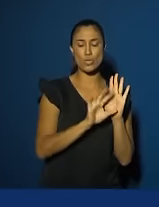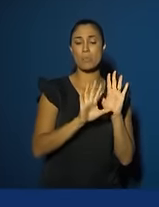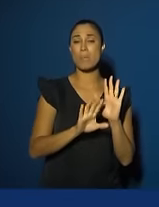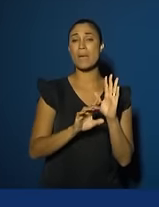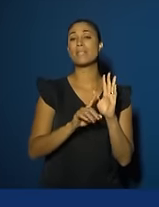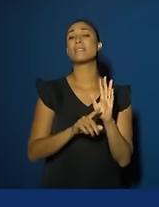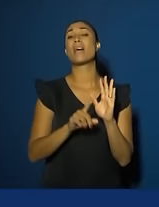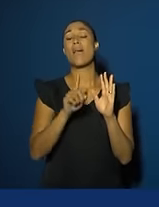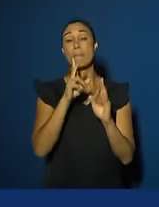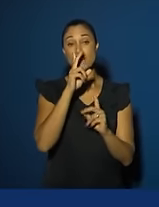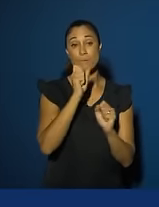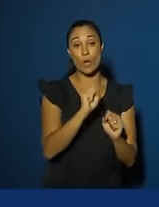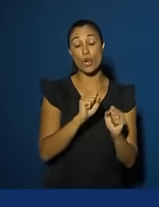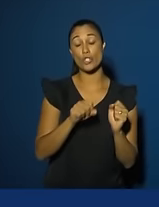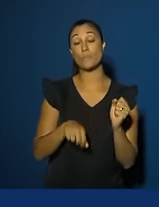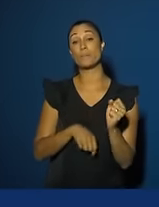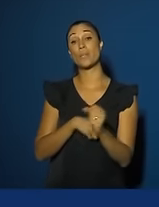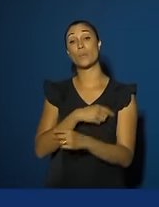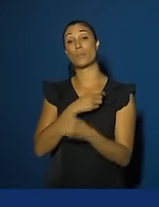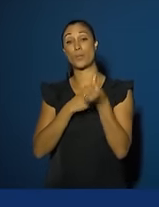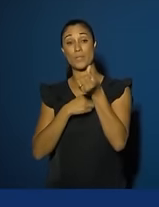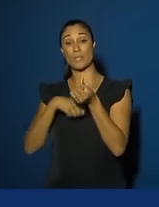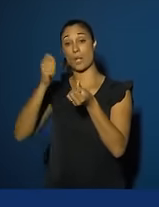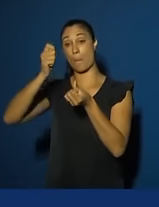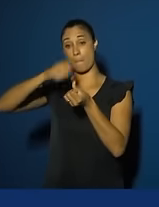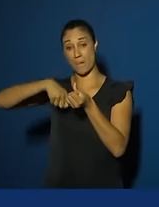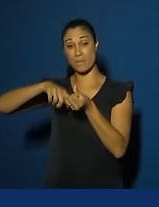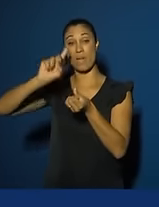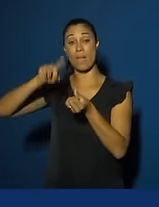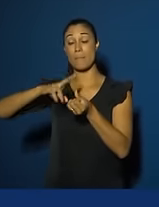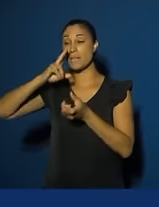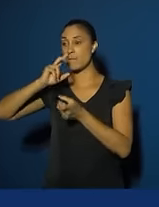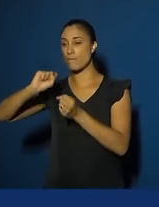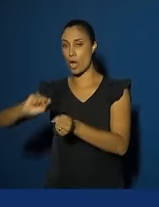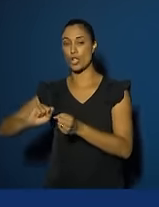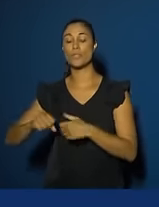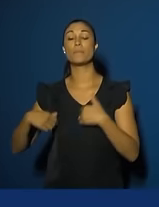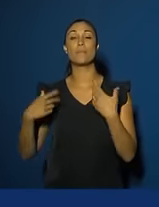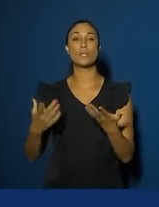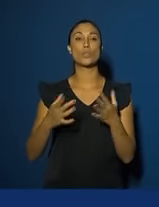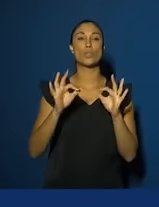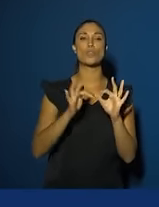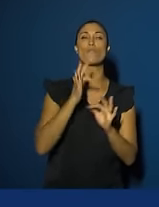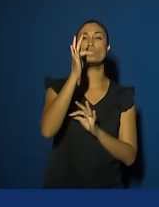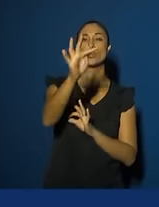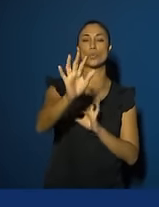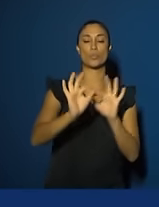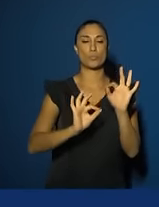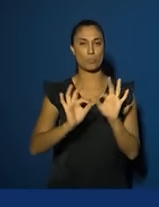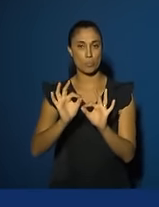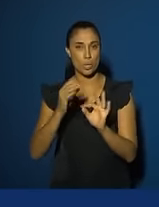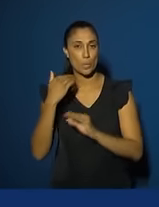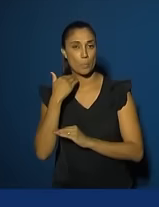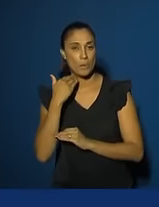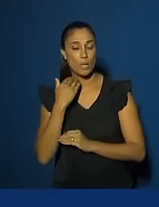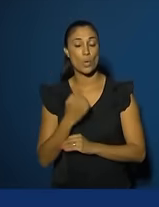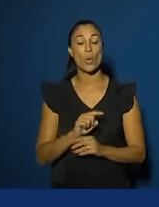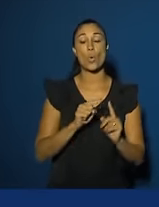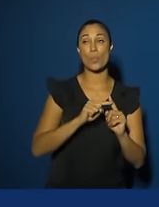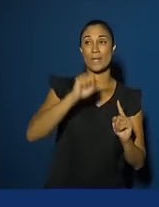mais forte um terceiro trimestre mais forte e um quarto trimestre mais forte na nossa projeção do banco um crescimento de